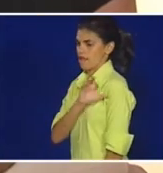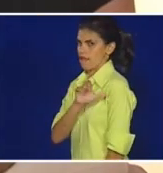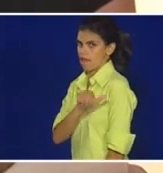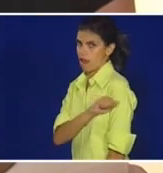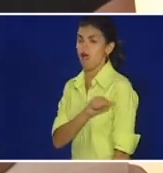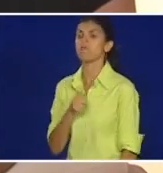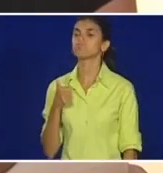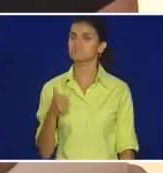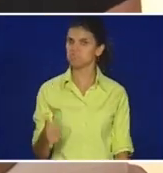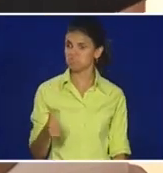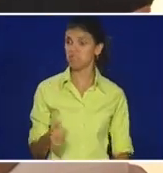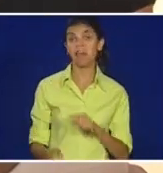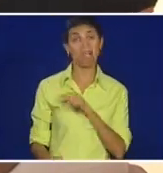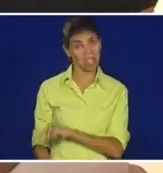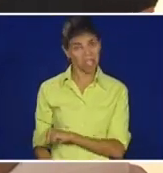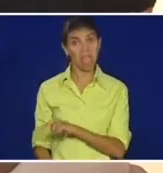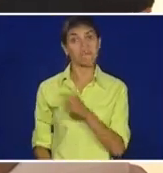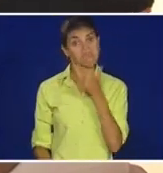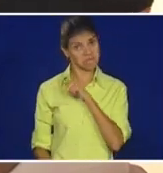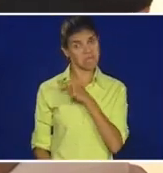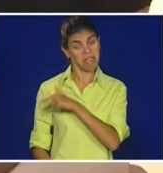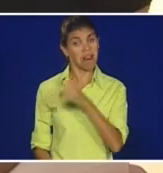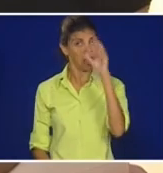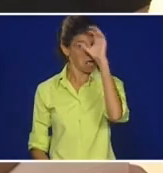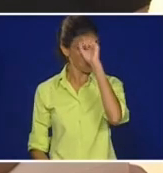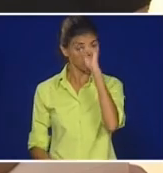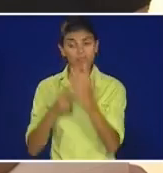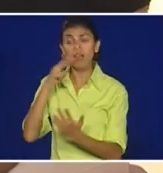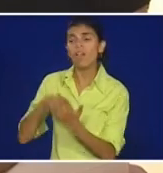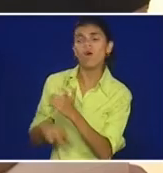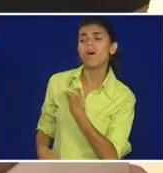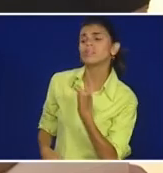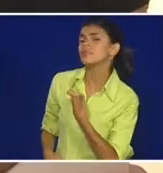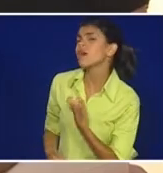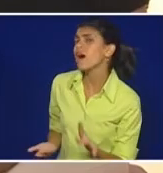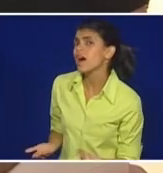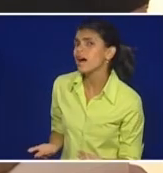ela aprendeu a ler com quantos anos?